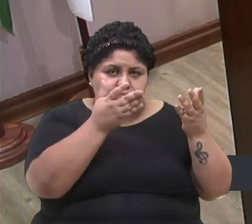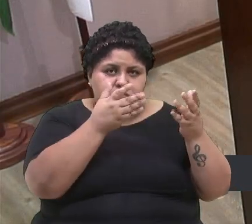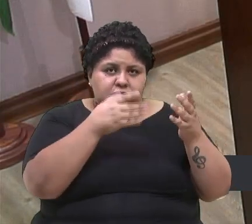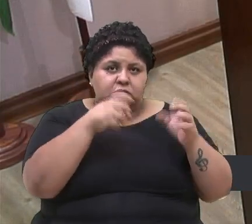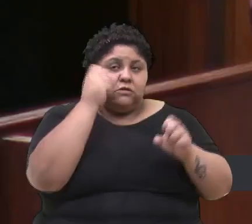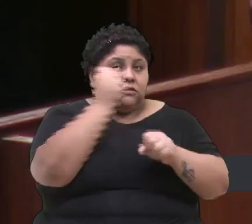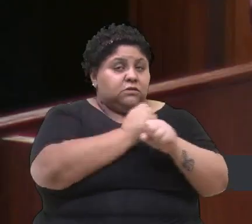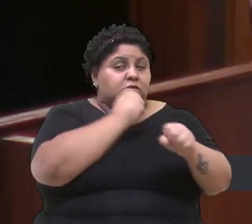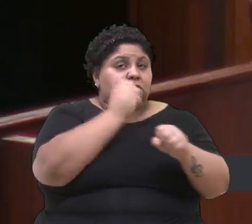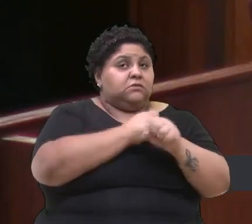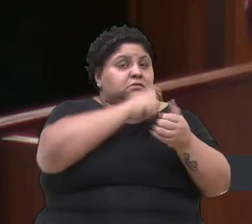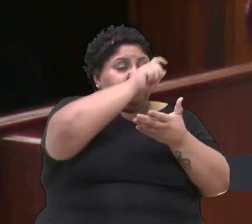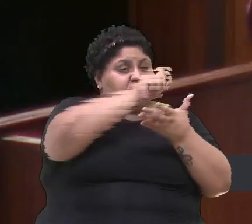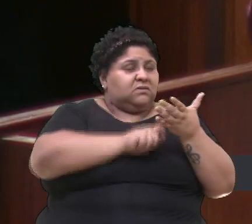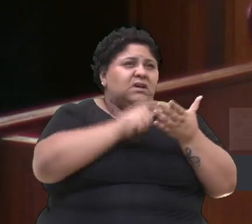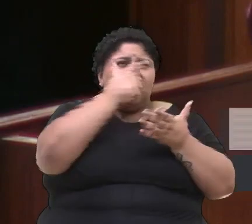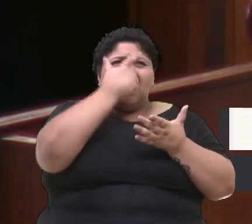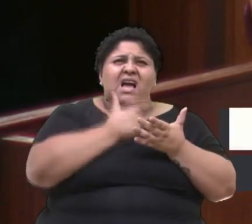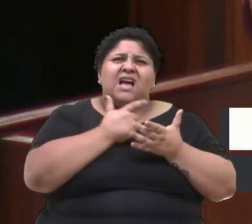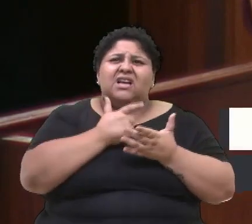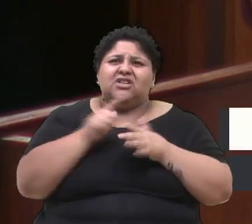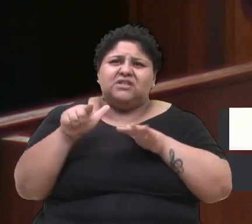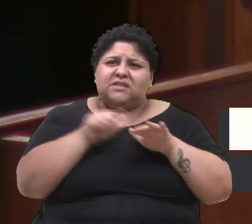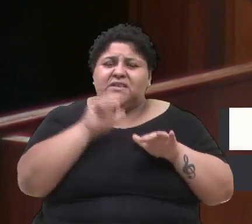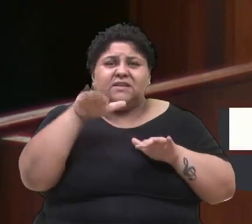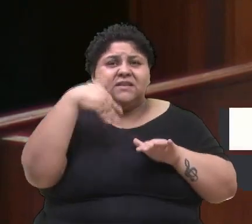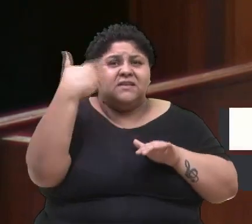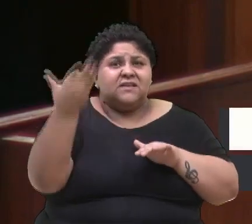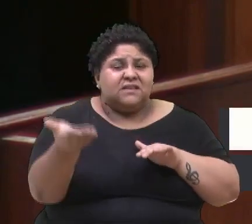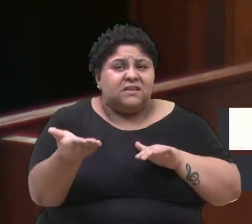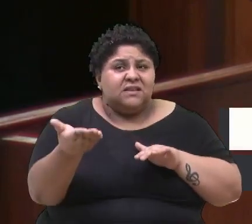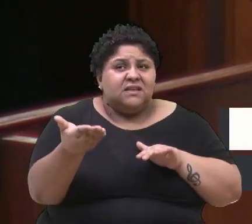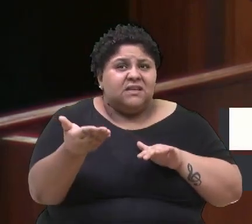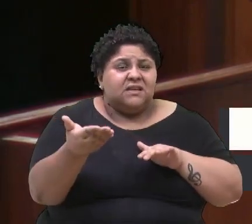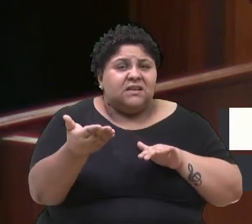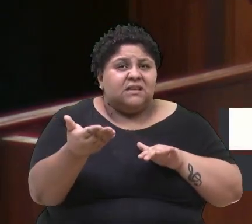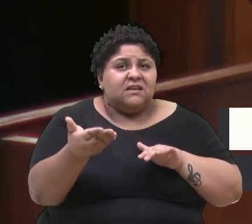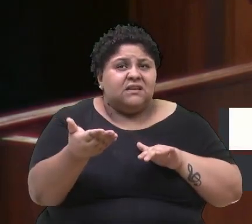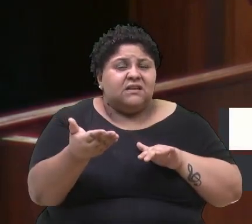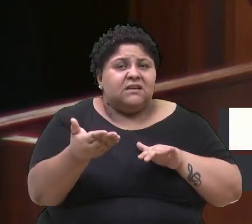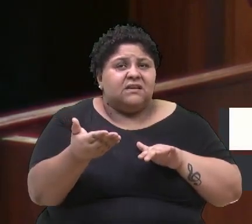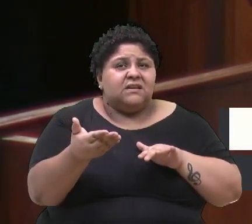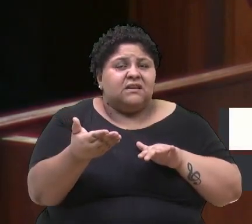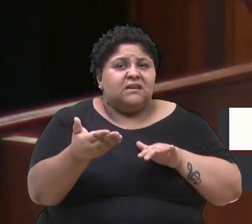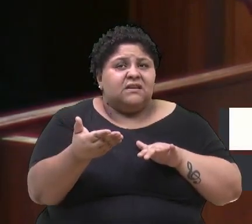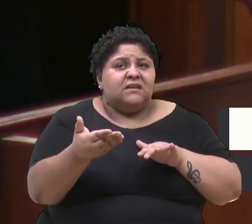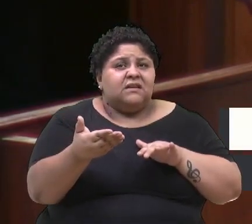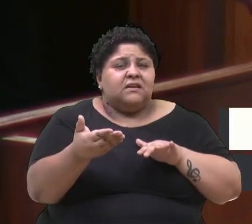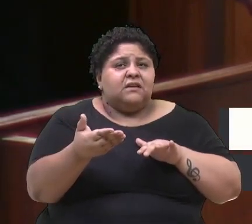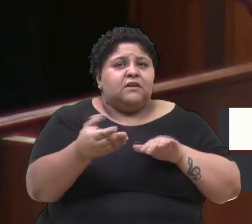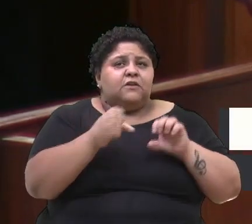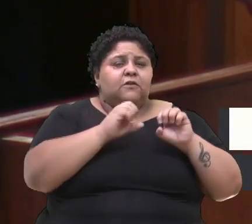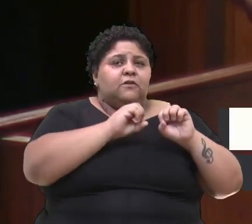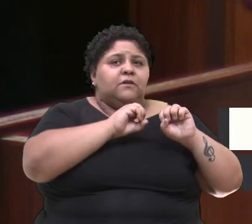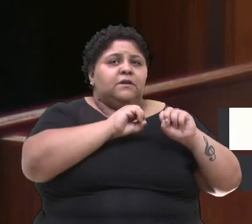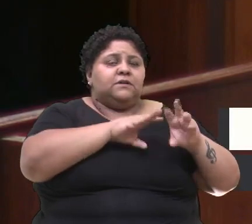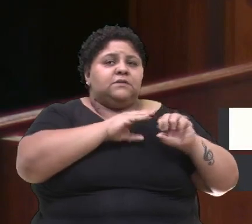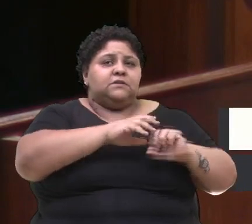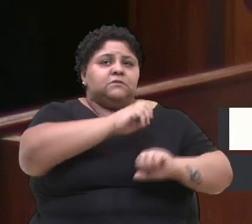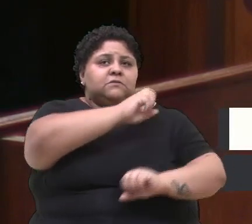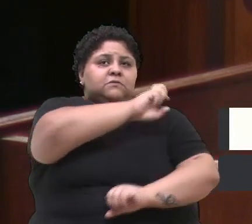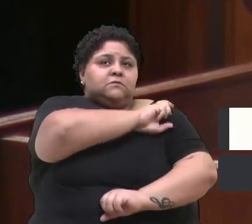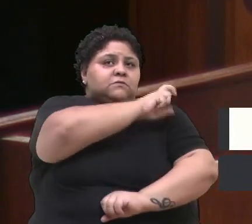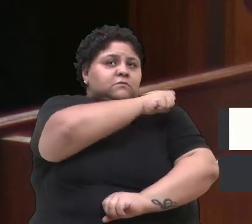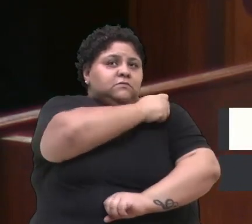assinadas, acho que, se eu não me engano, na semana que vem, vão ser para o ensino, né, fundamental. Não ainda vai ser para o ensino,